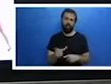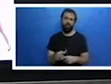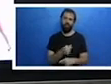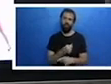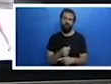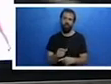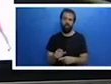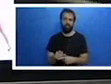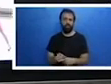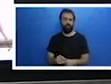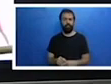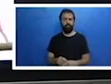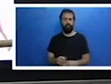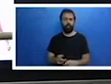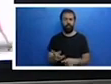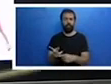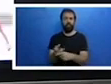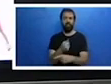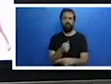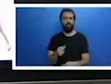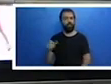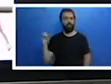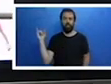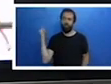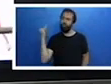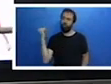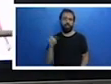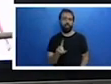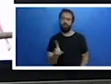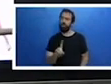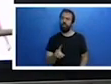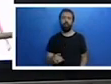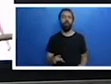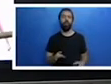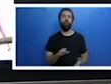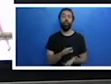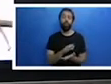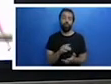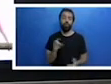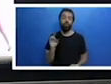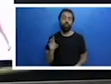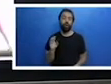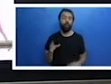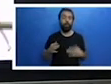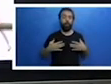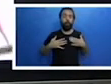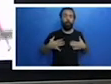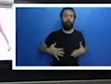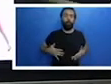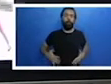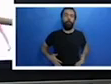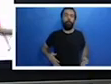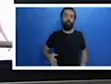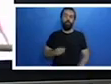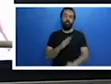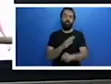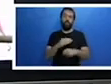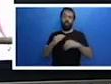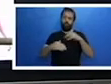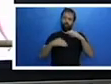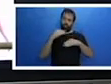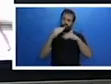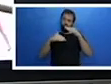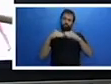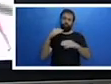competir, de ganhar de alguém, mas o caráter de melhorar as suas condições físicas, né? Tanto melhoria de força e condicionamento, como também